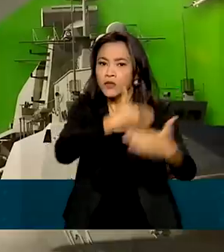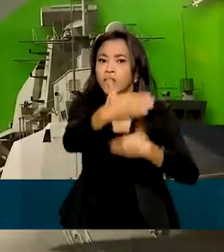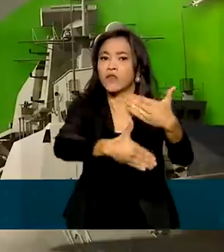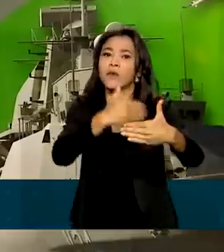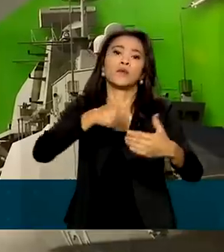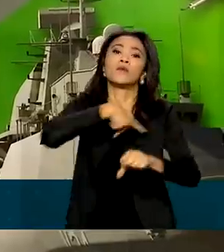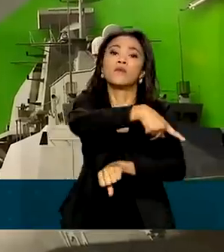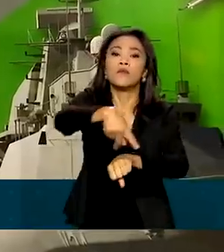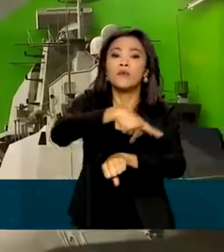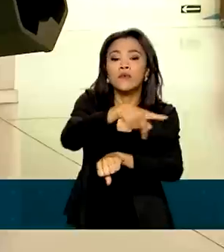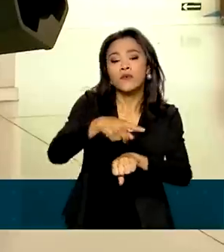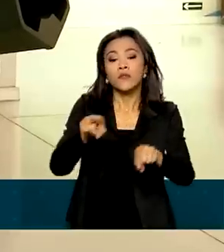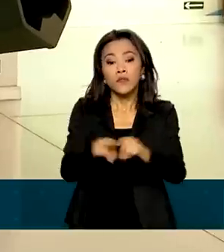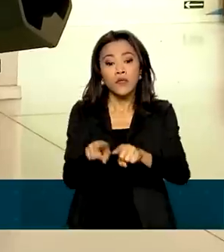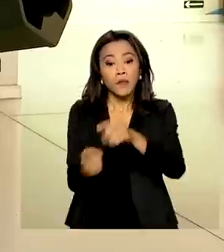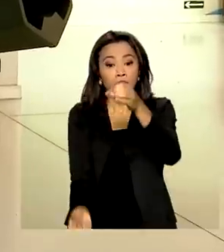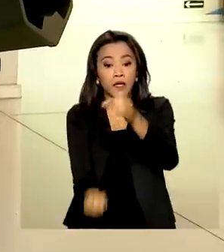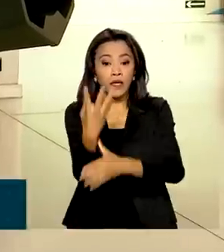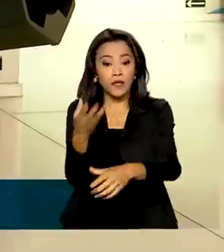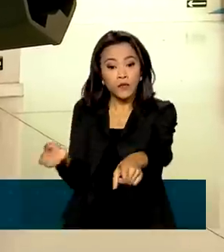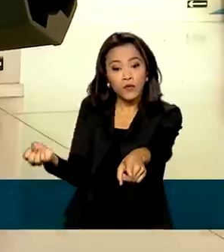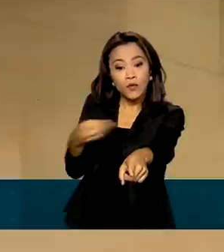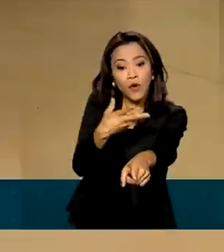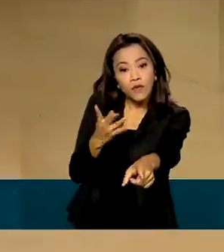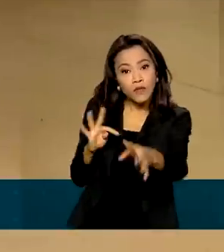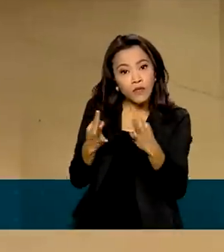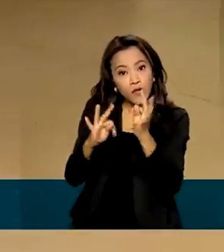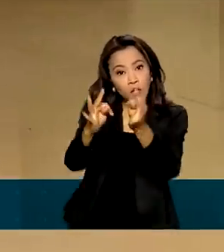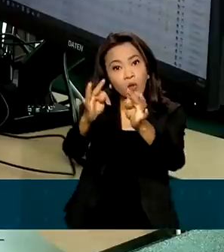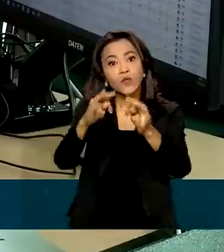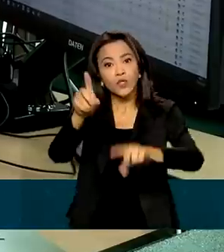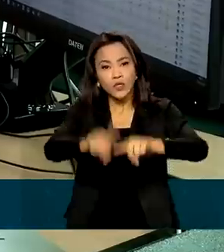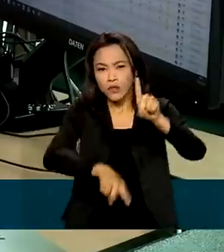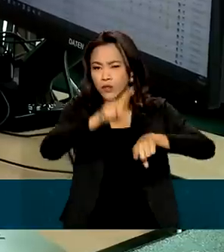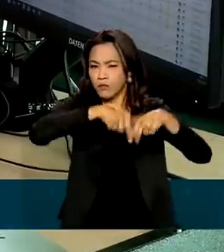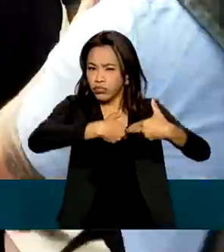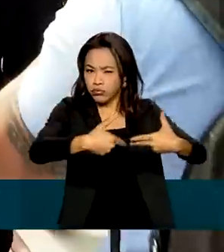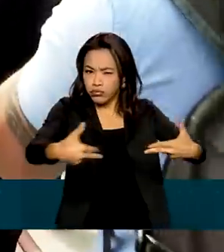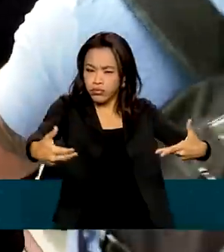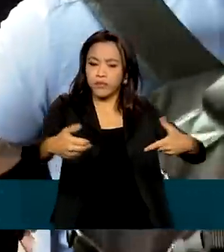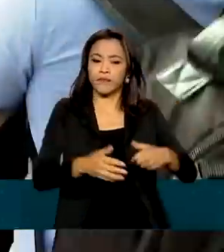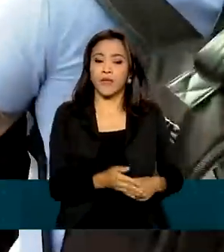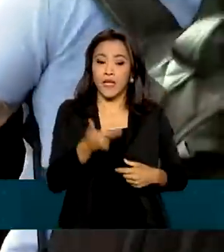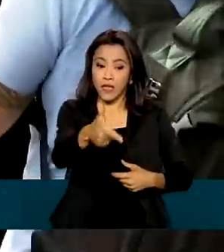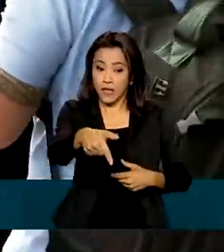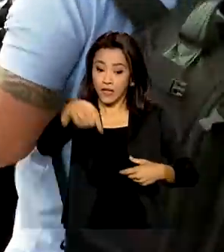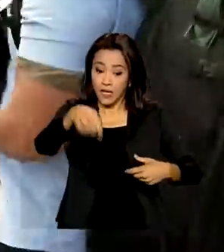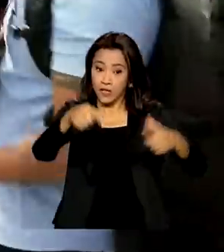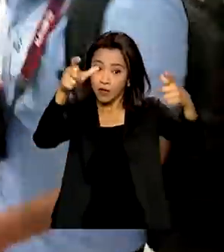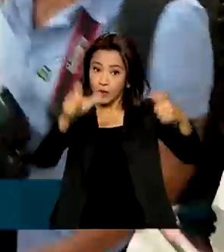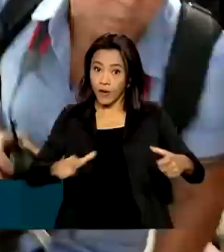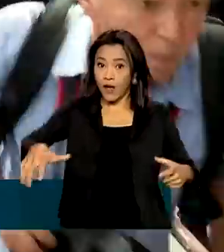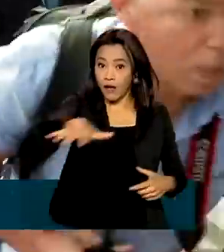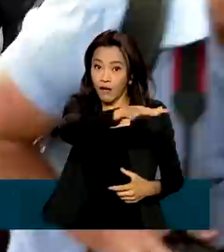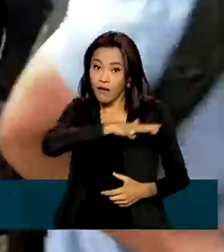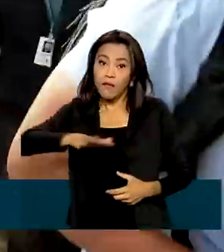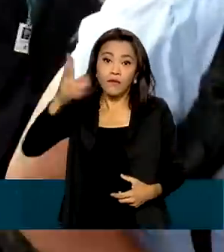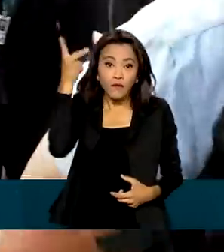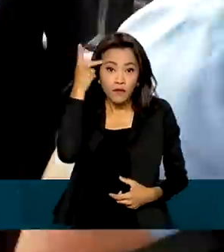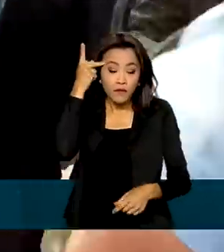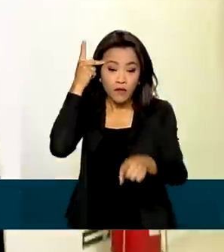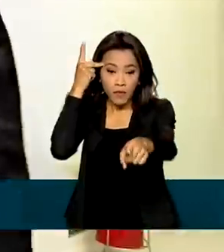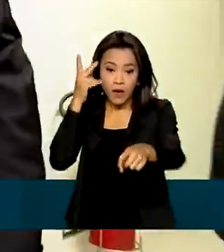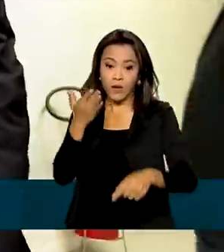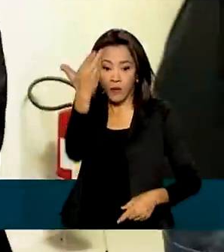e facilita a criação de novas tecnologias, produtos e processos. No parque, em São José dos Campos, São Paulo,